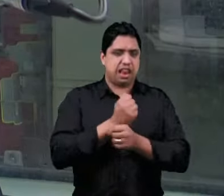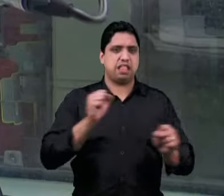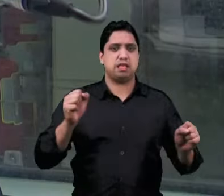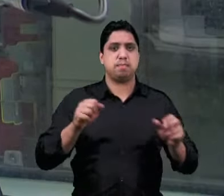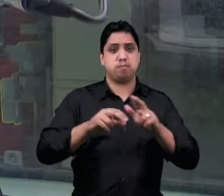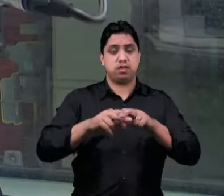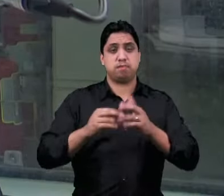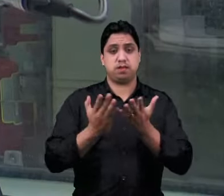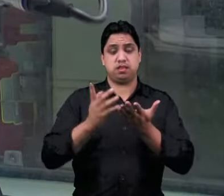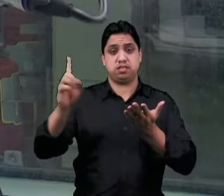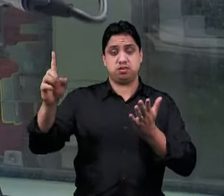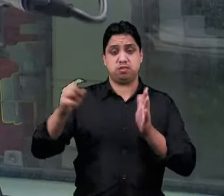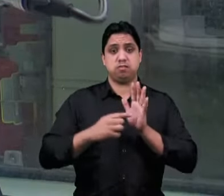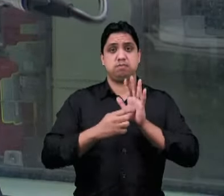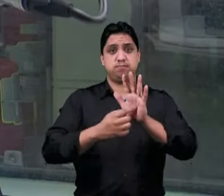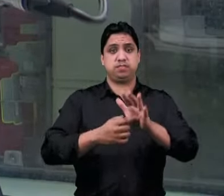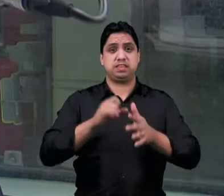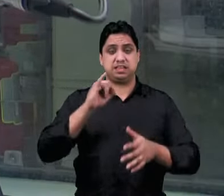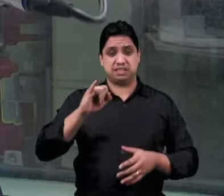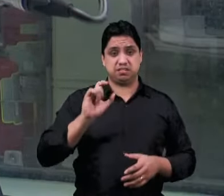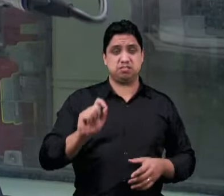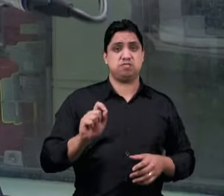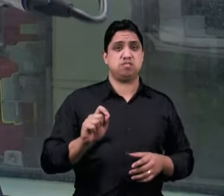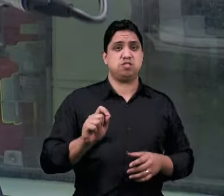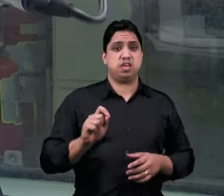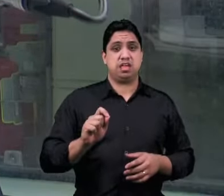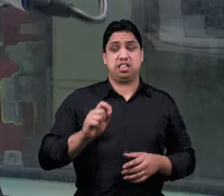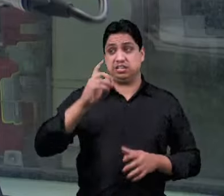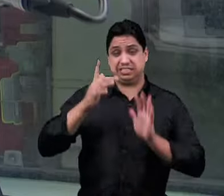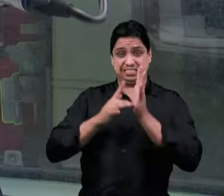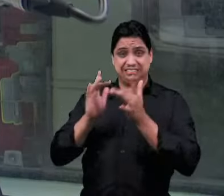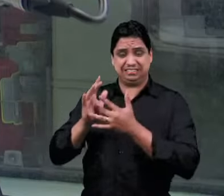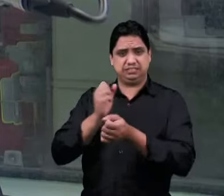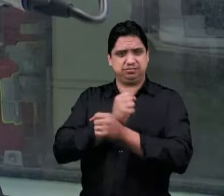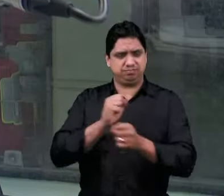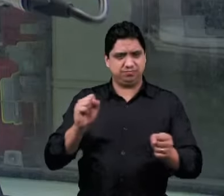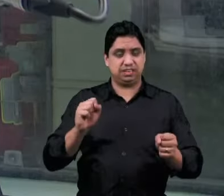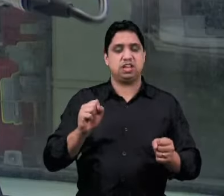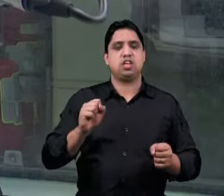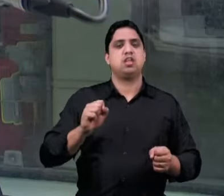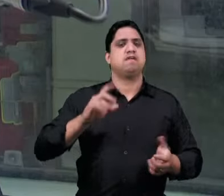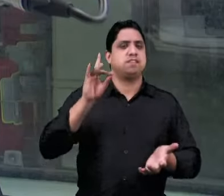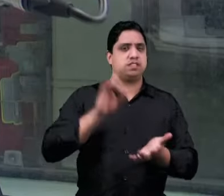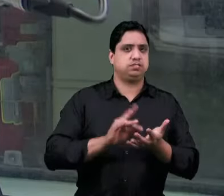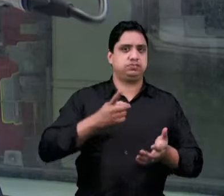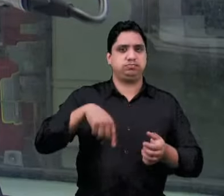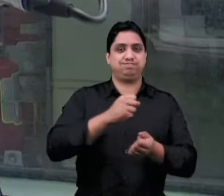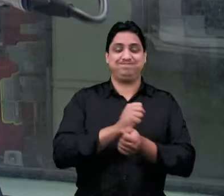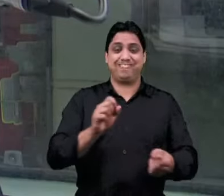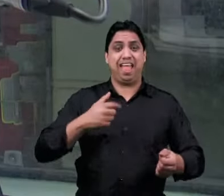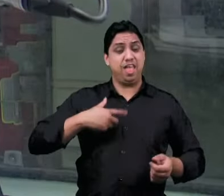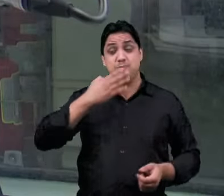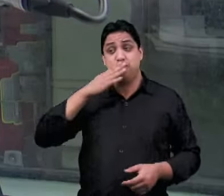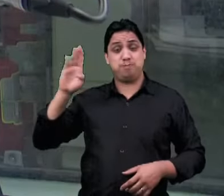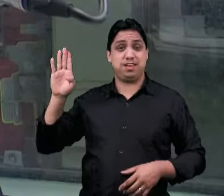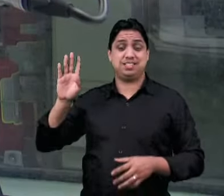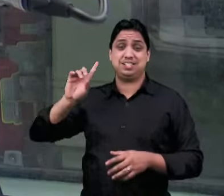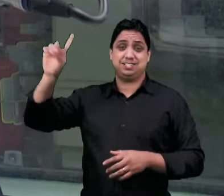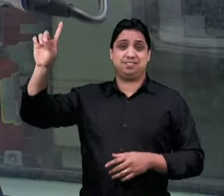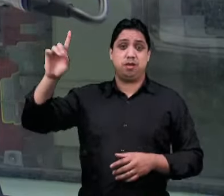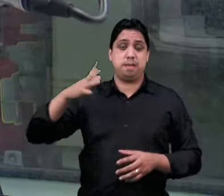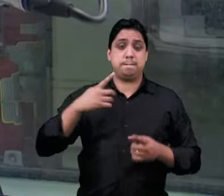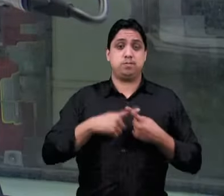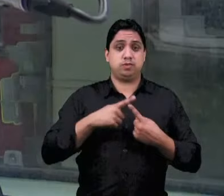Bíblia diz, se o Filho vos libertar, verdadeiramente sereis livres. Mas eu estava debaixo de uma promessa. O meu